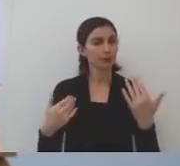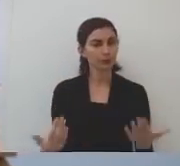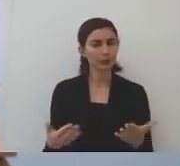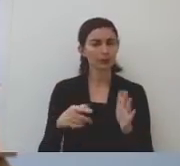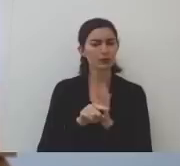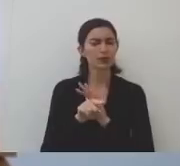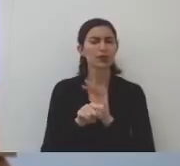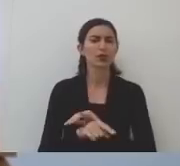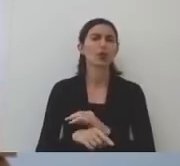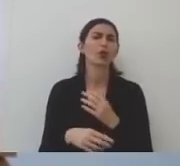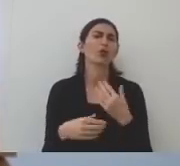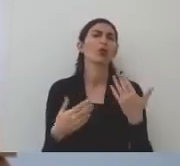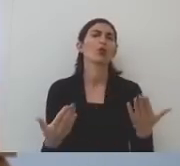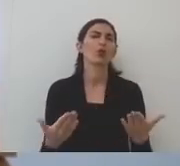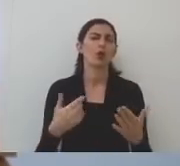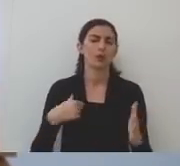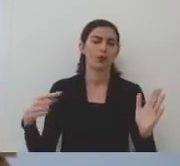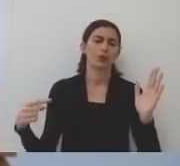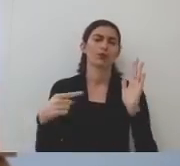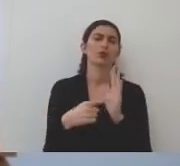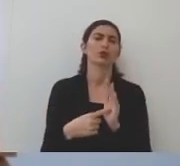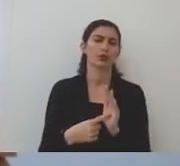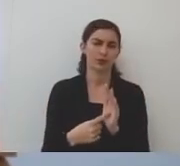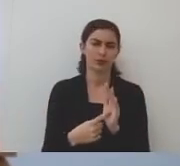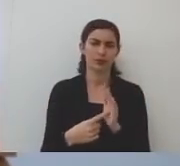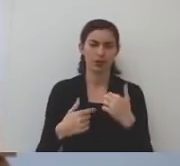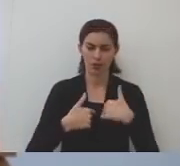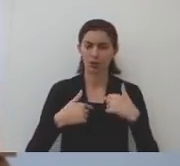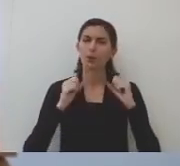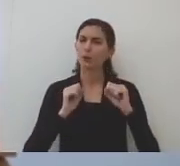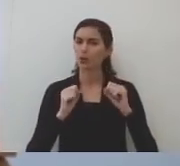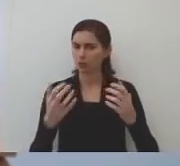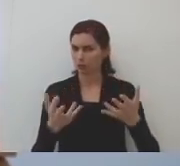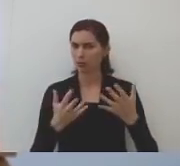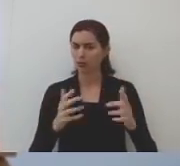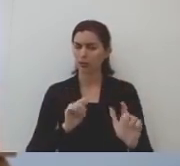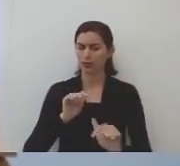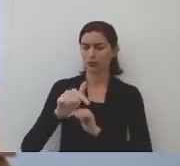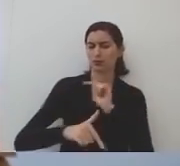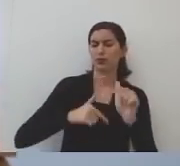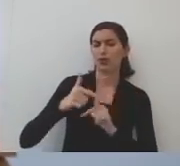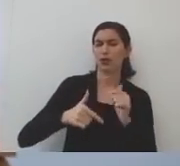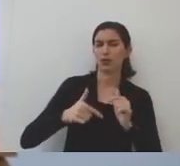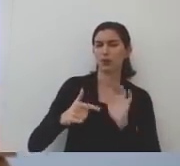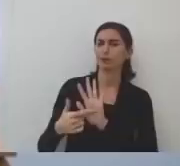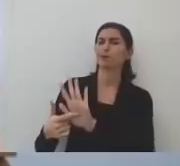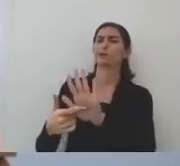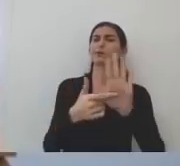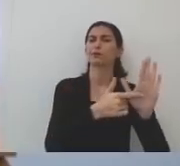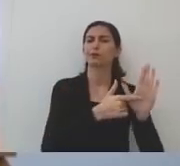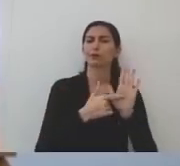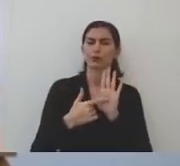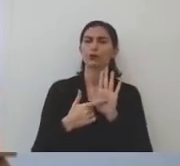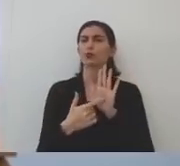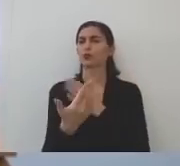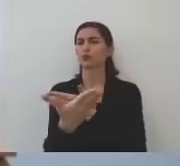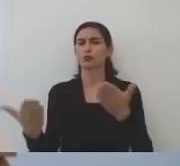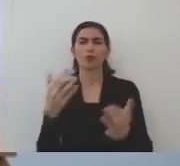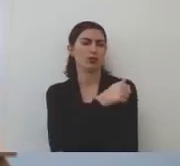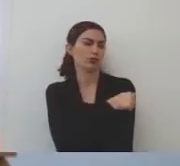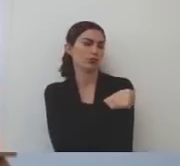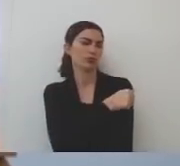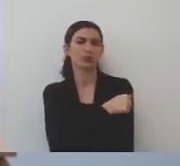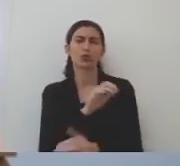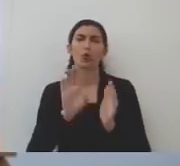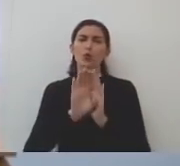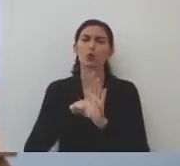aquela pergunta: qual será o meu objetivo? Eu posso querer trabalhar a apresentar aos alunos, né,